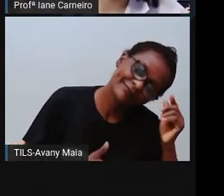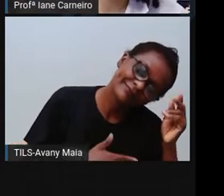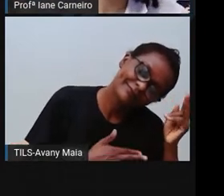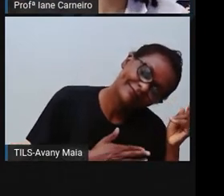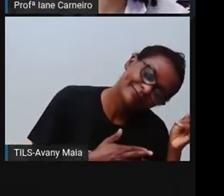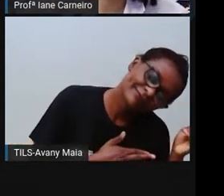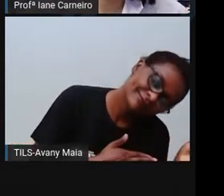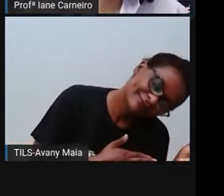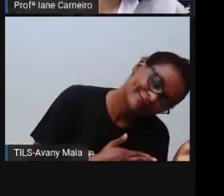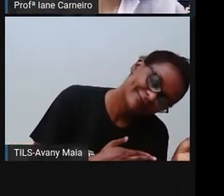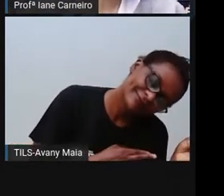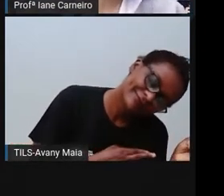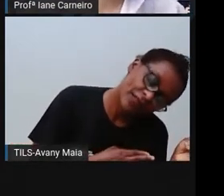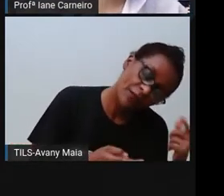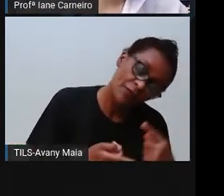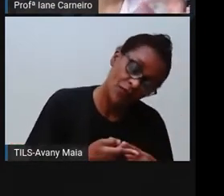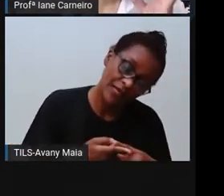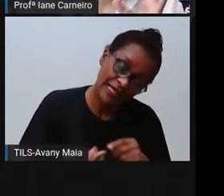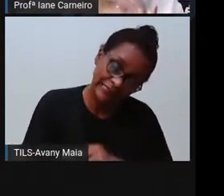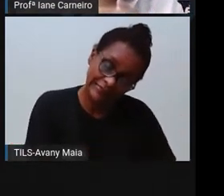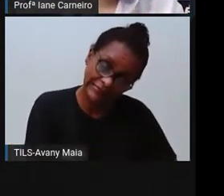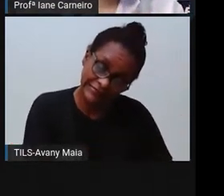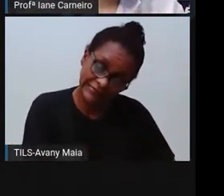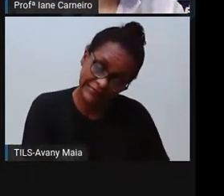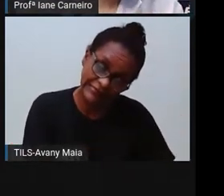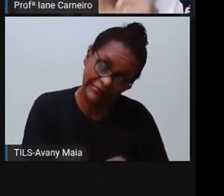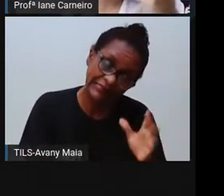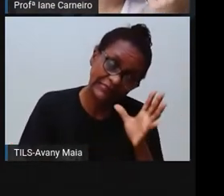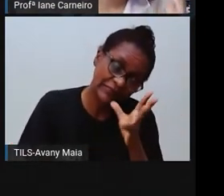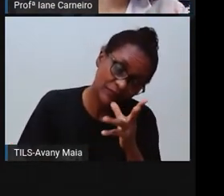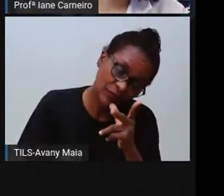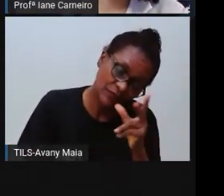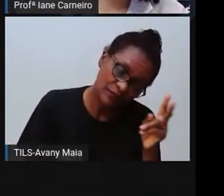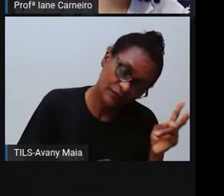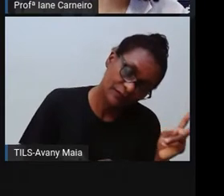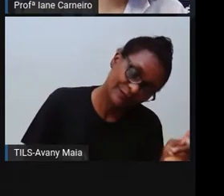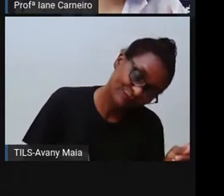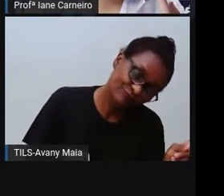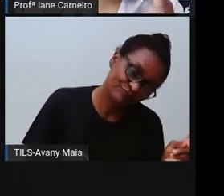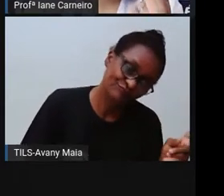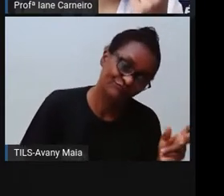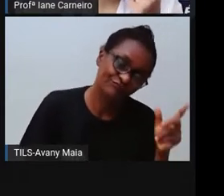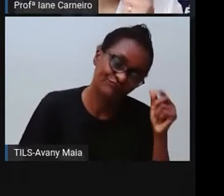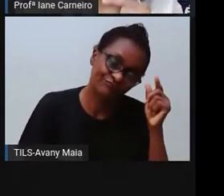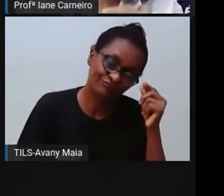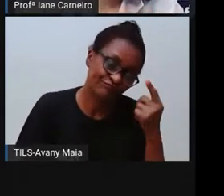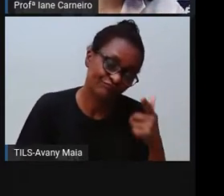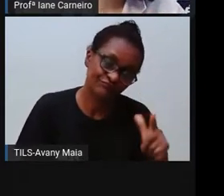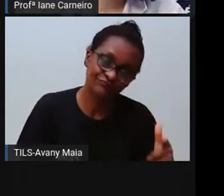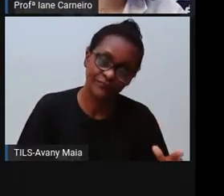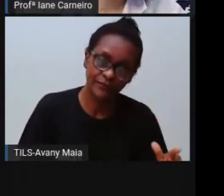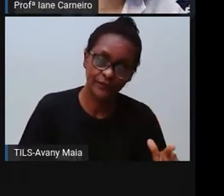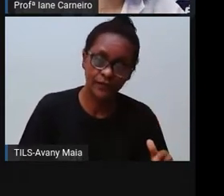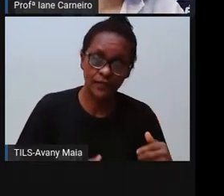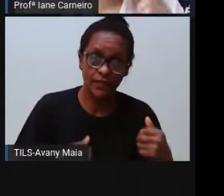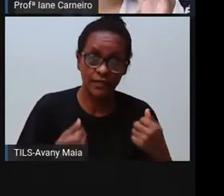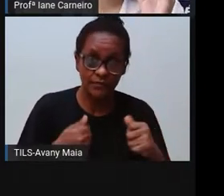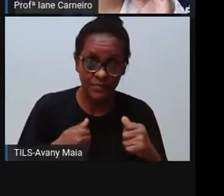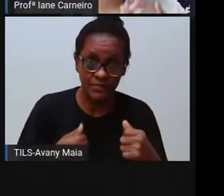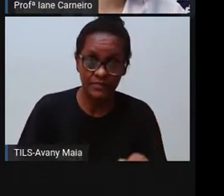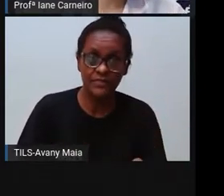vai demorar de chegar. Então, ó, não dormir ou dormir mal provoca